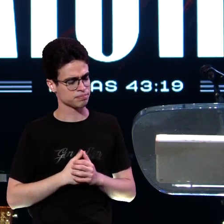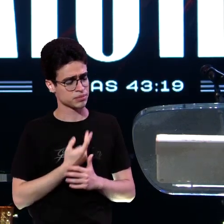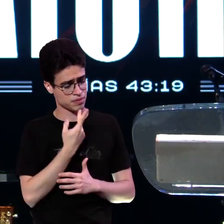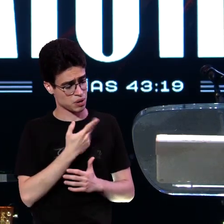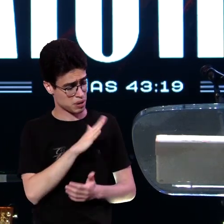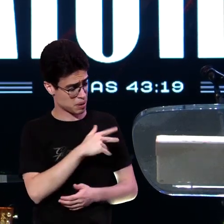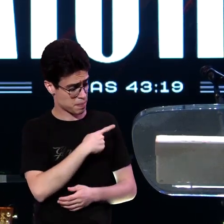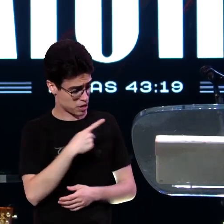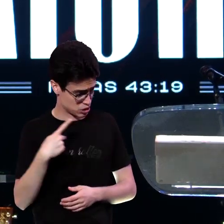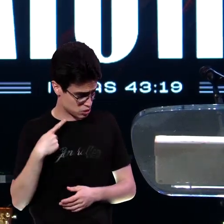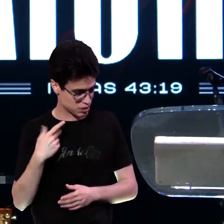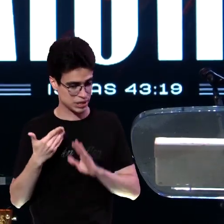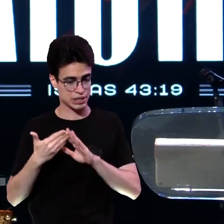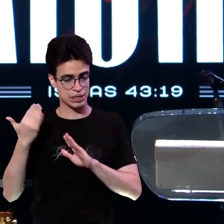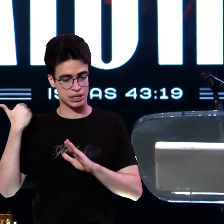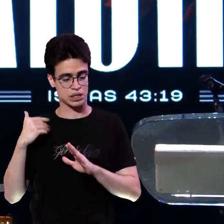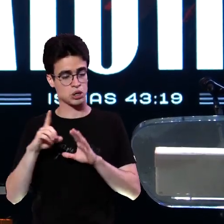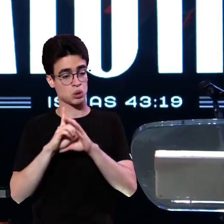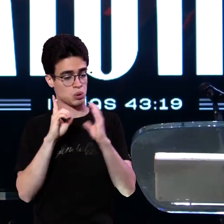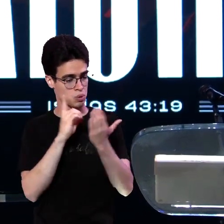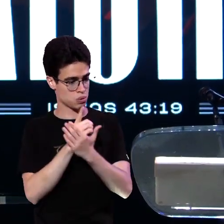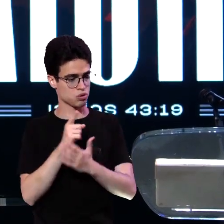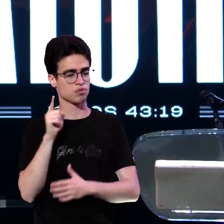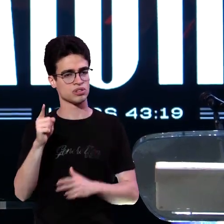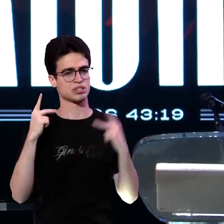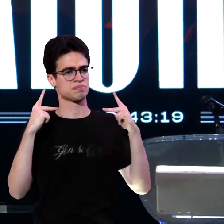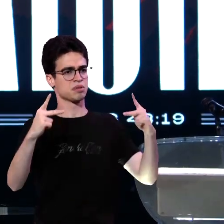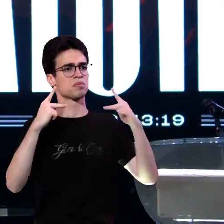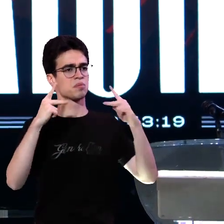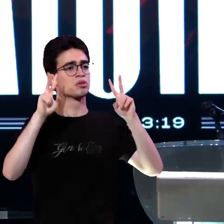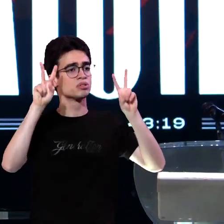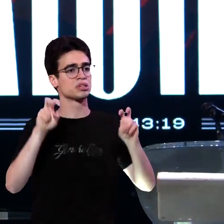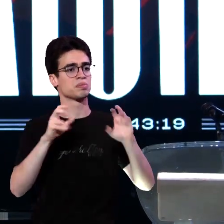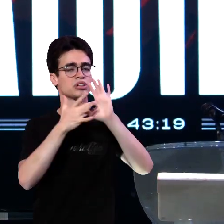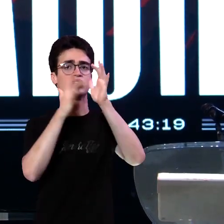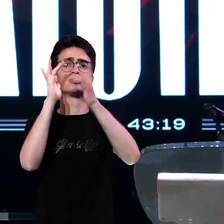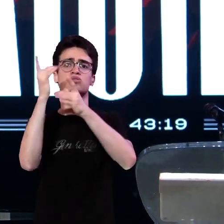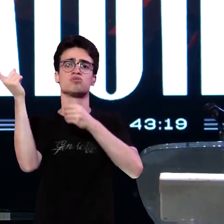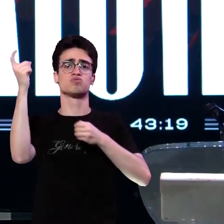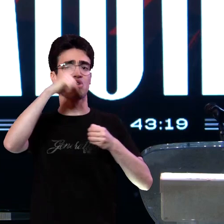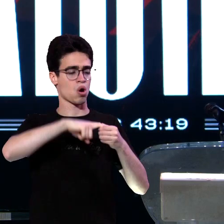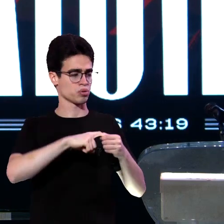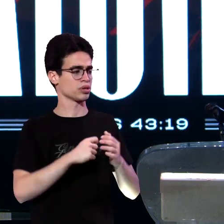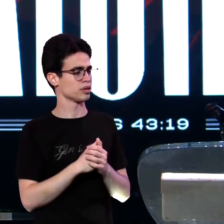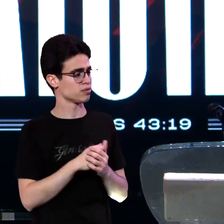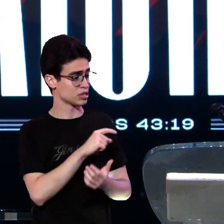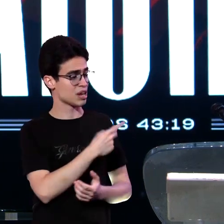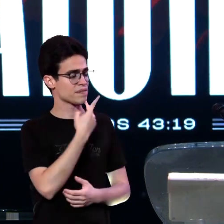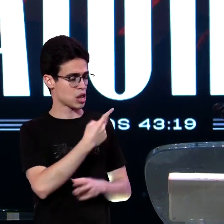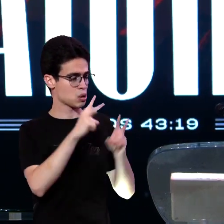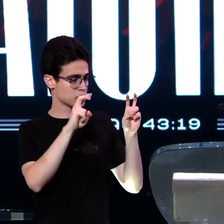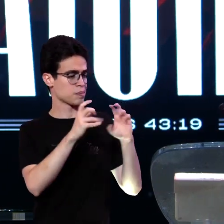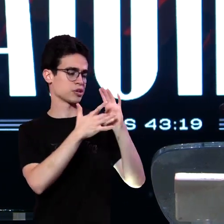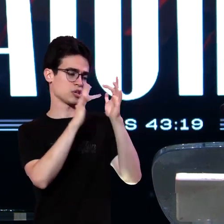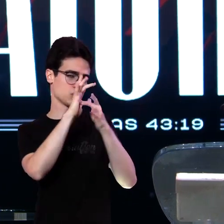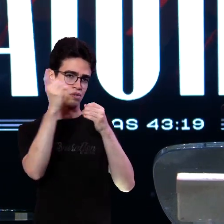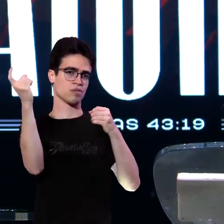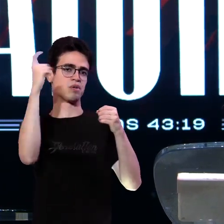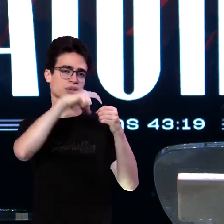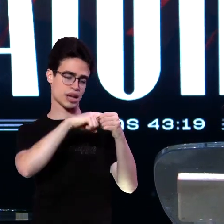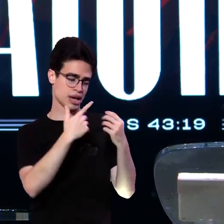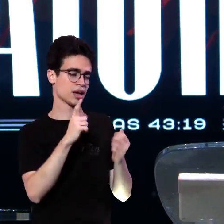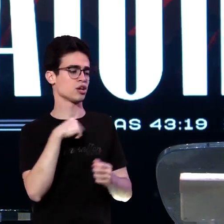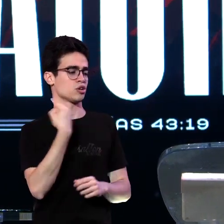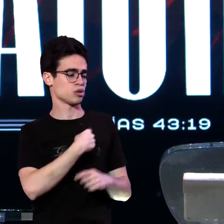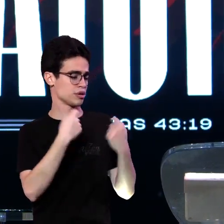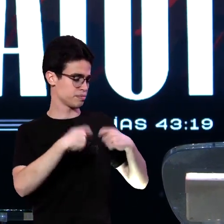falou, pastor, teve um culto que você estava pregando sobre a volta de Jesus. E você falou que Jesus ia voltar e que nós